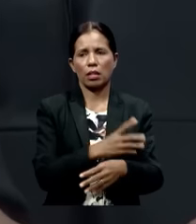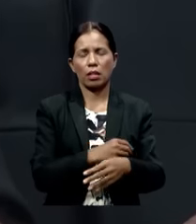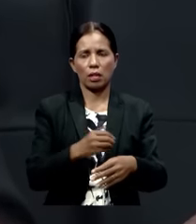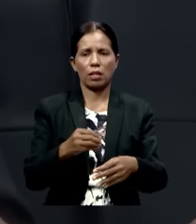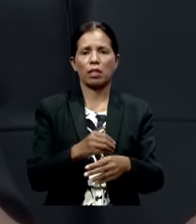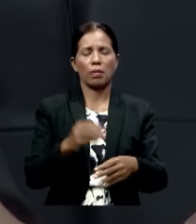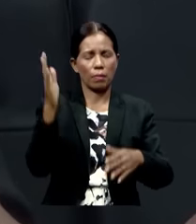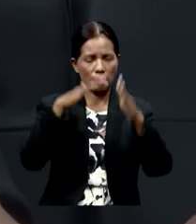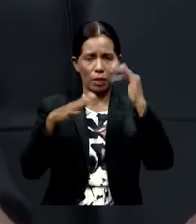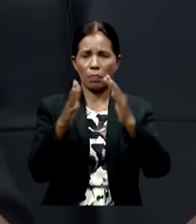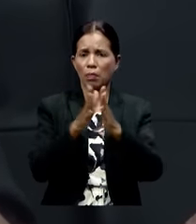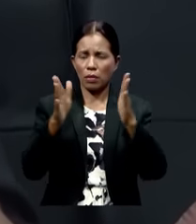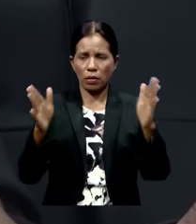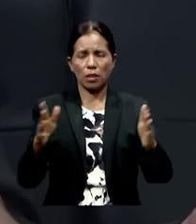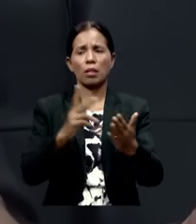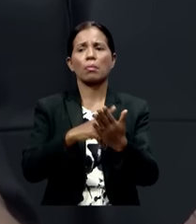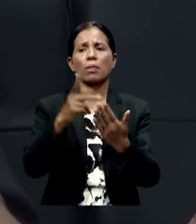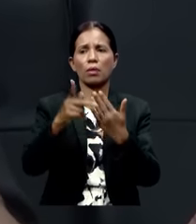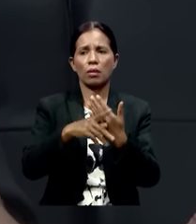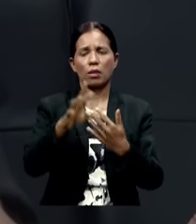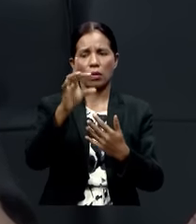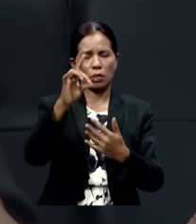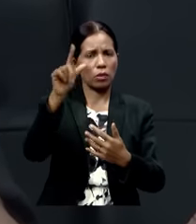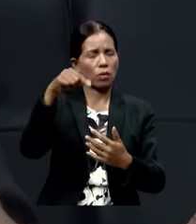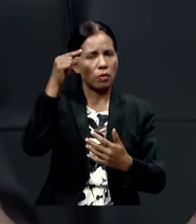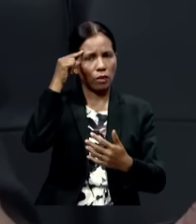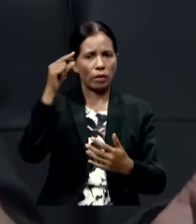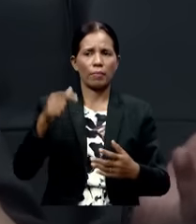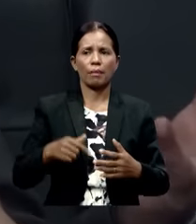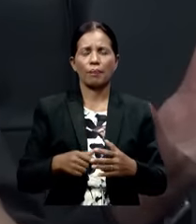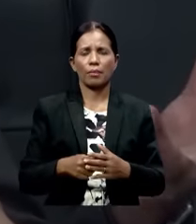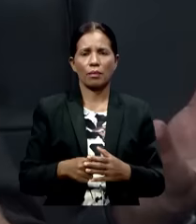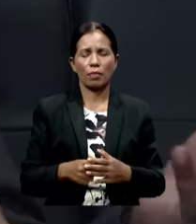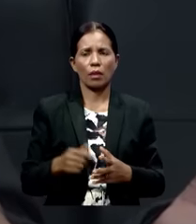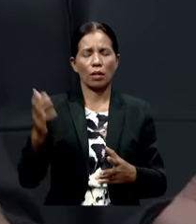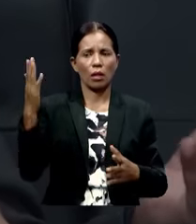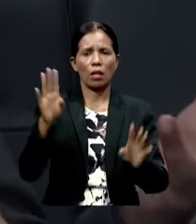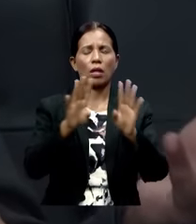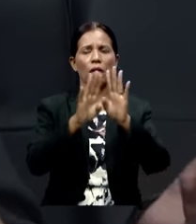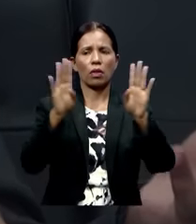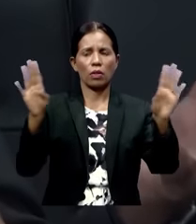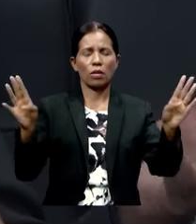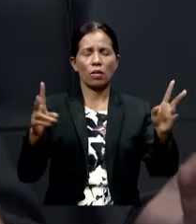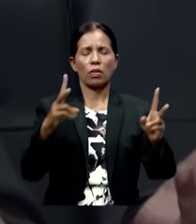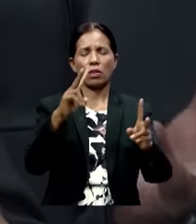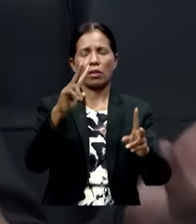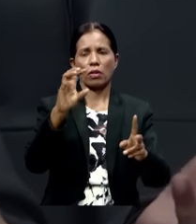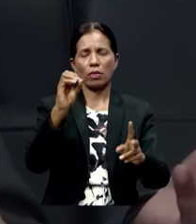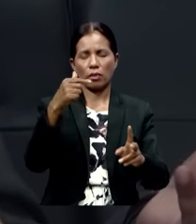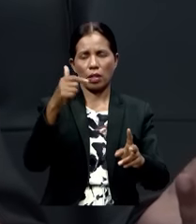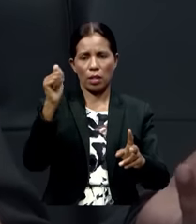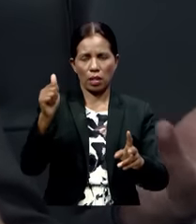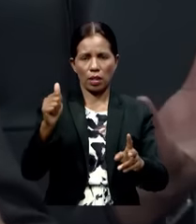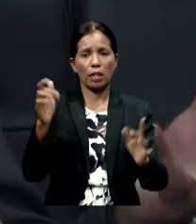Ne programa oitavo governo nian ne bem que loque vaga online ba